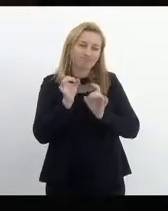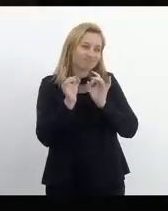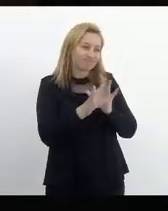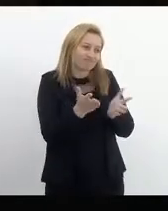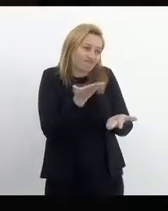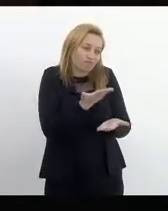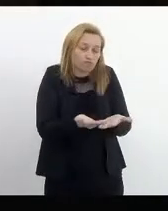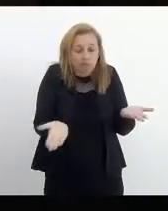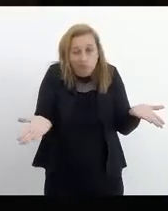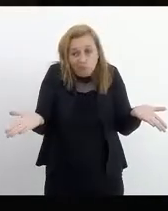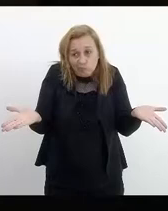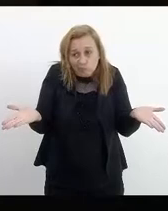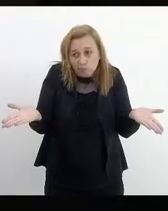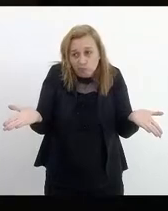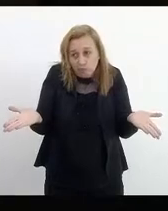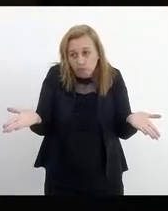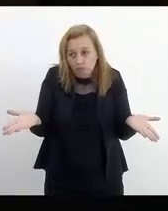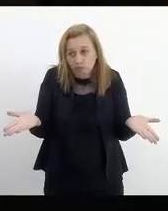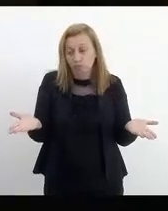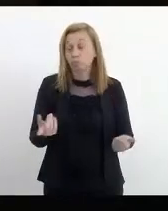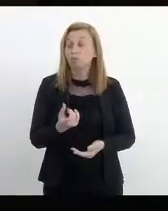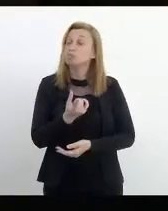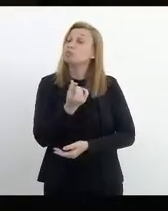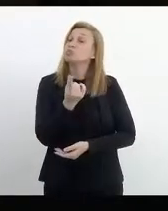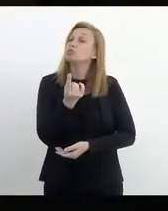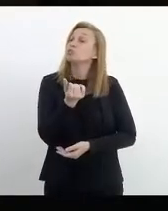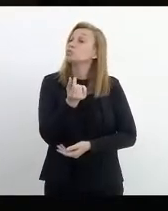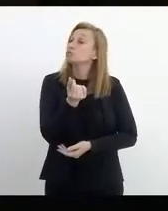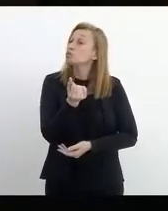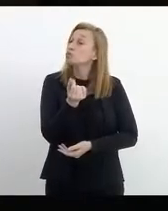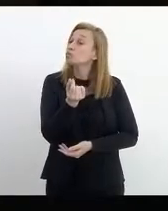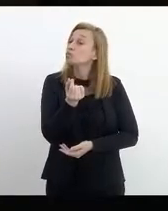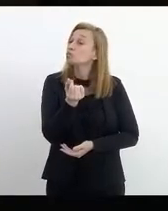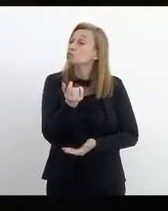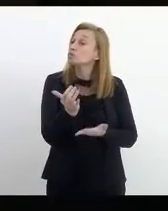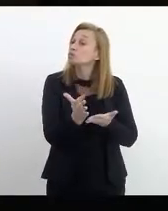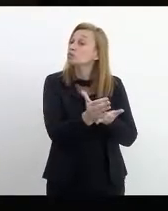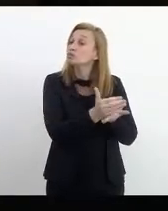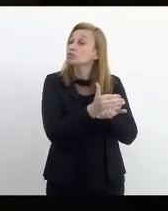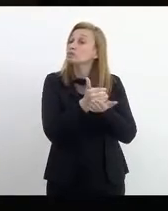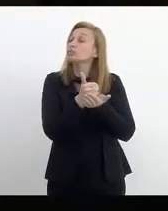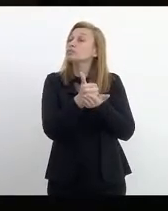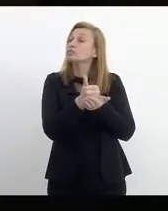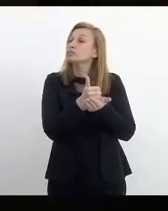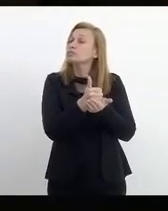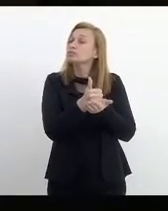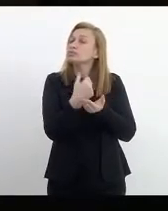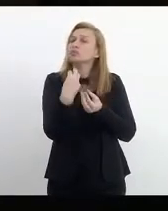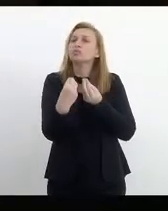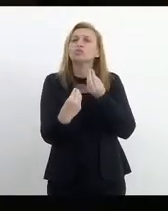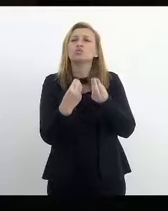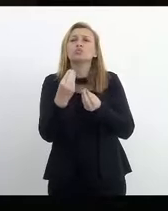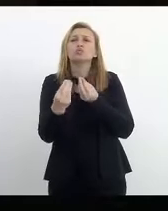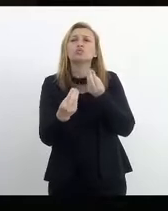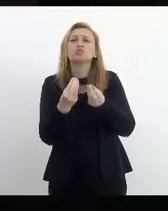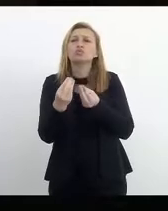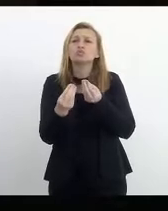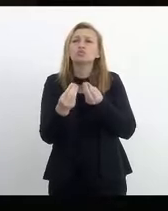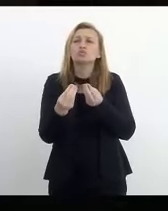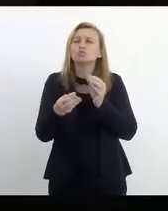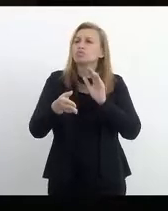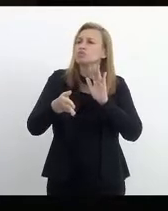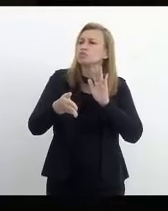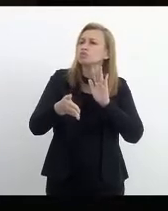perdemos esta mas o dinheiro é dado a forma como está sendo